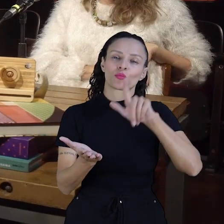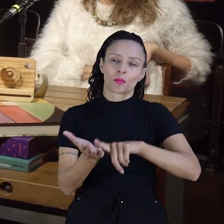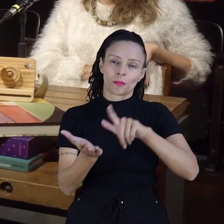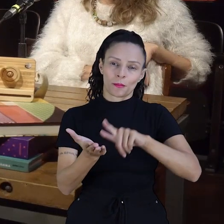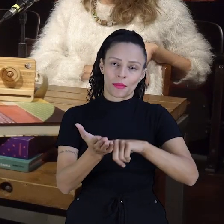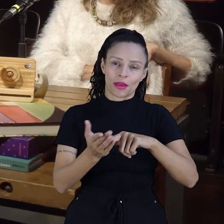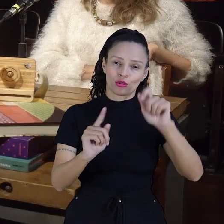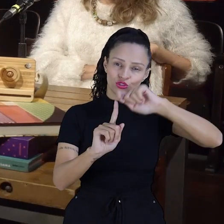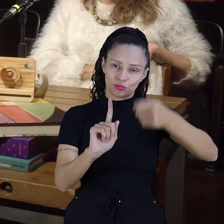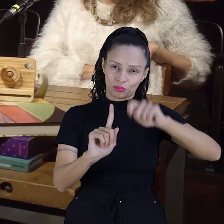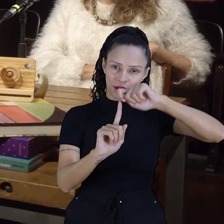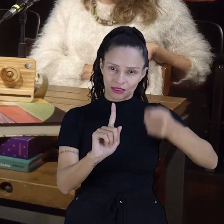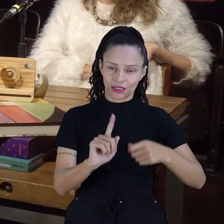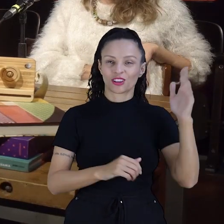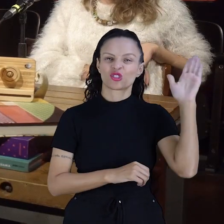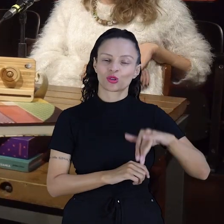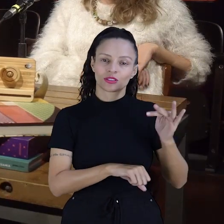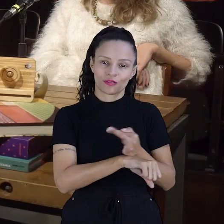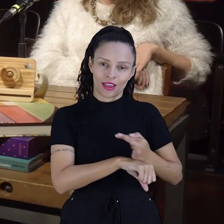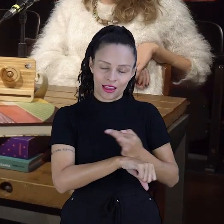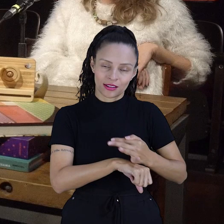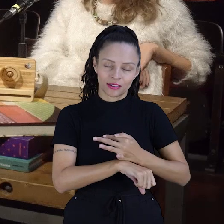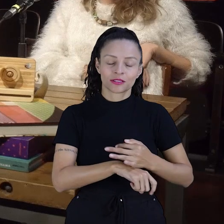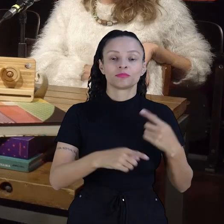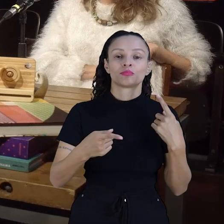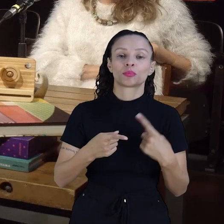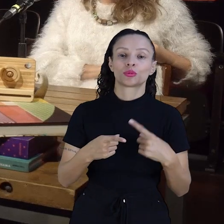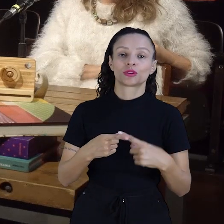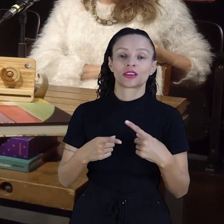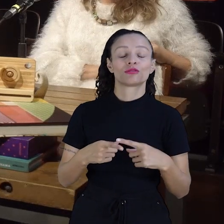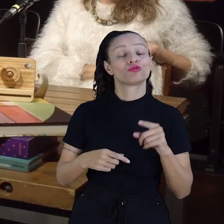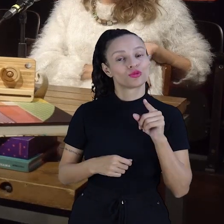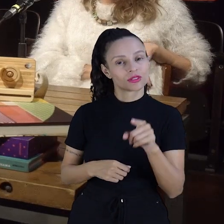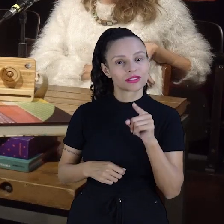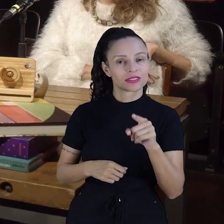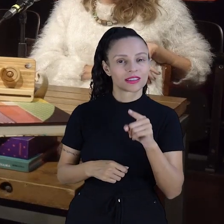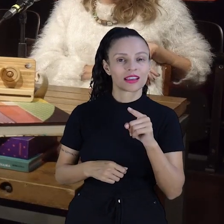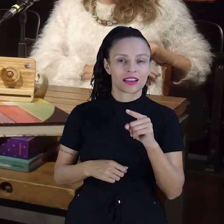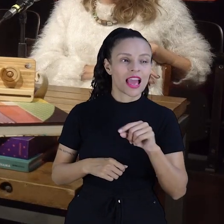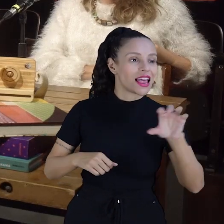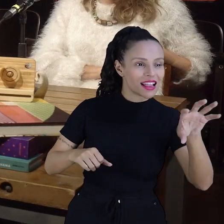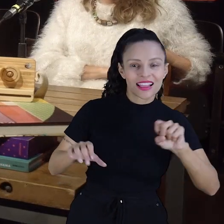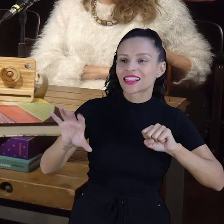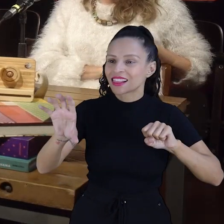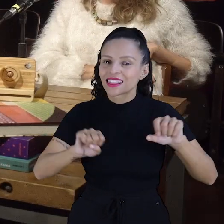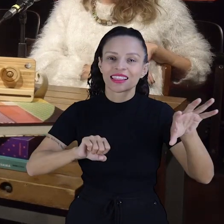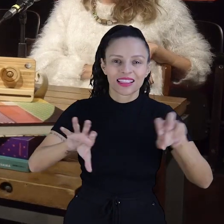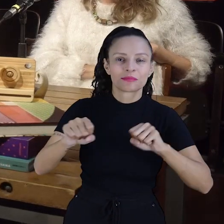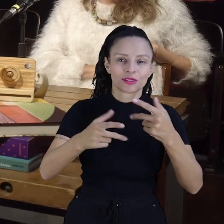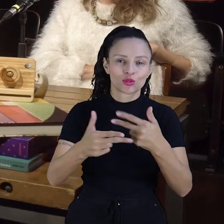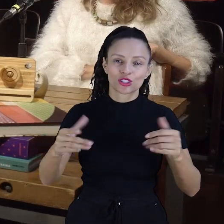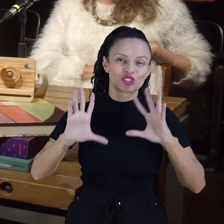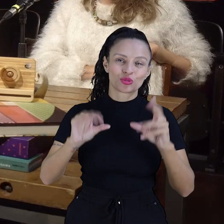de bananas que eu trouxe das férias, porque, assim, você é um pouco catador de coisas,